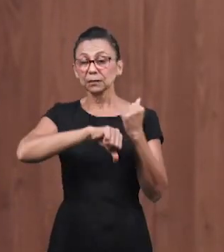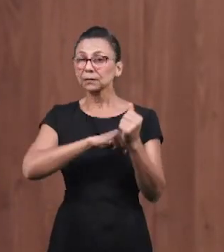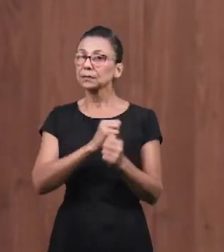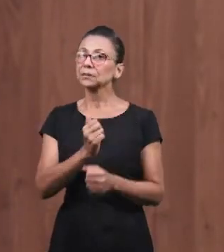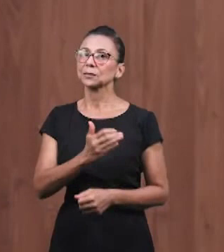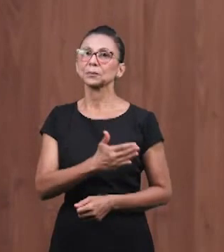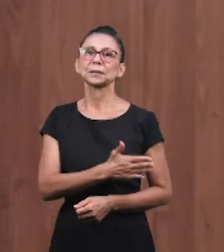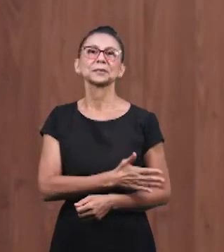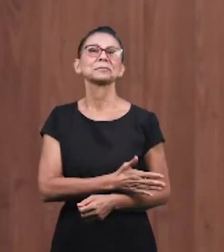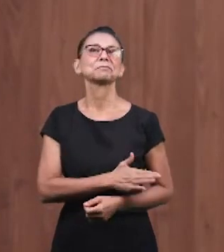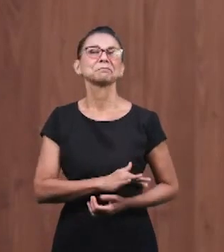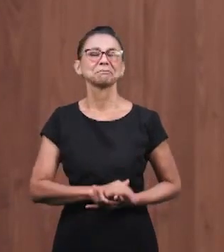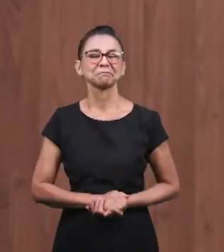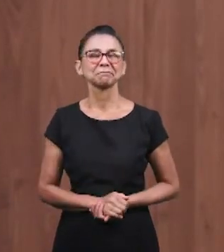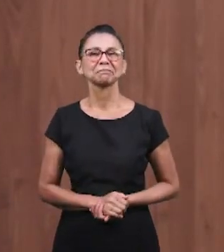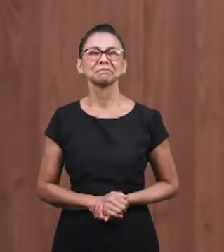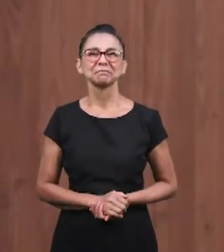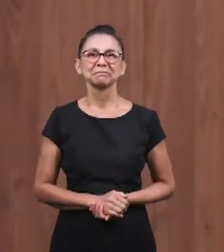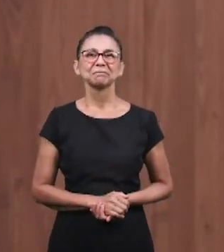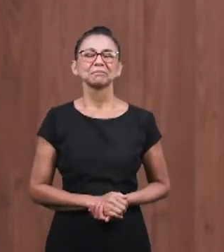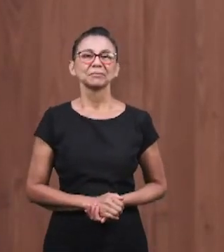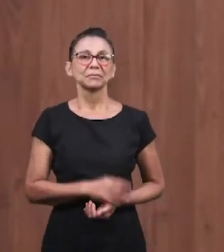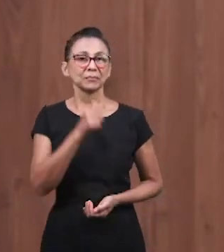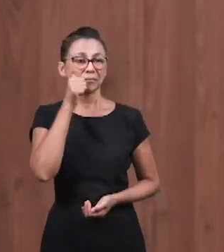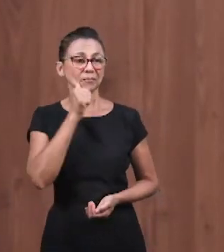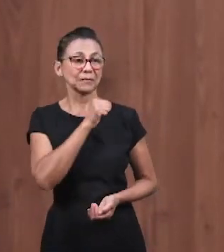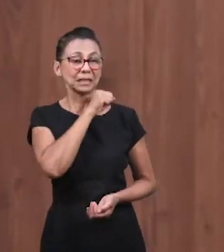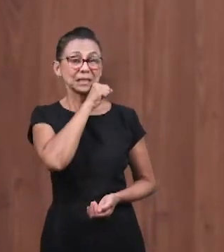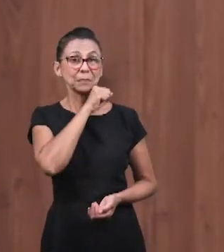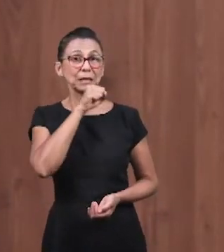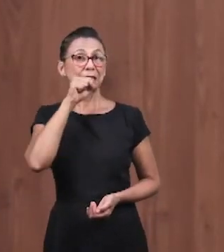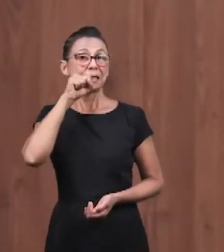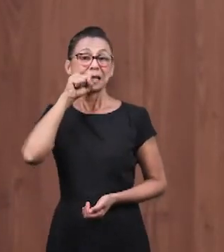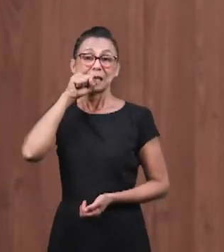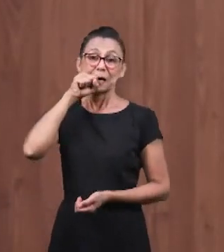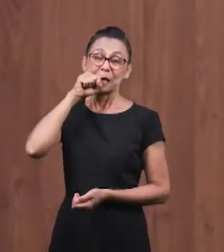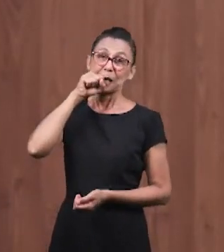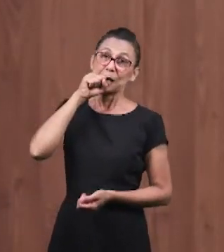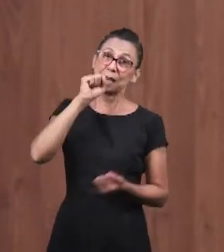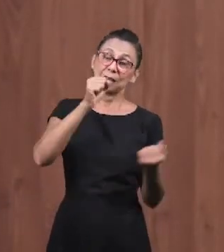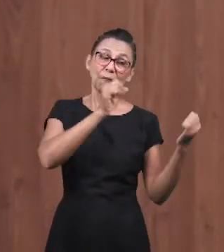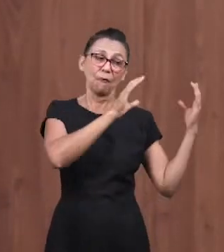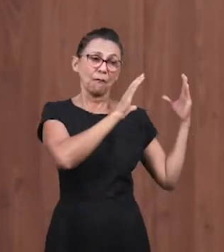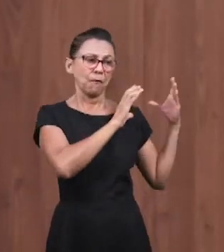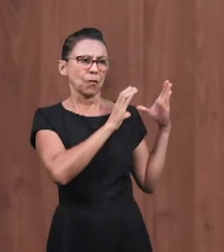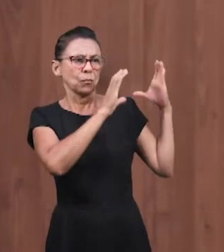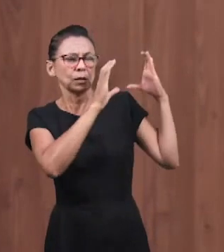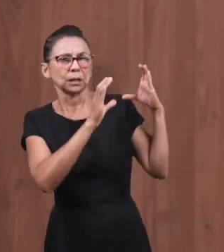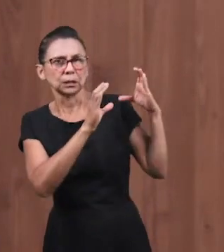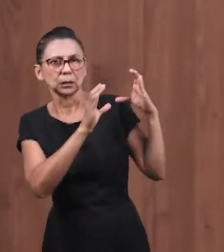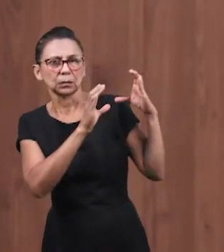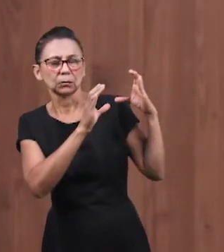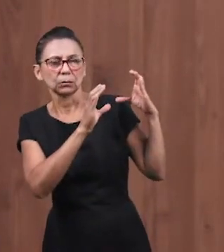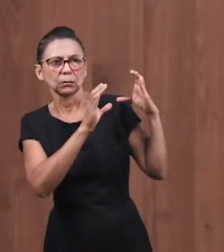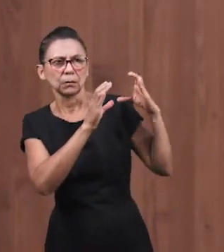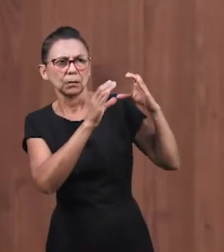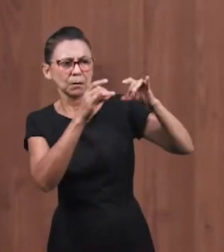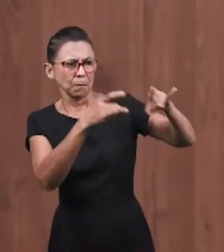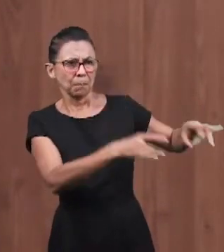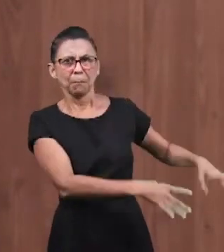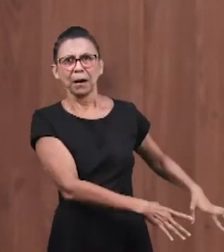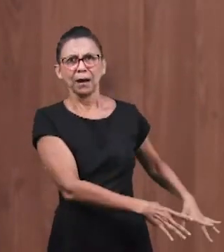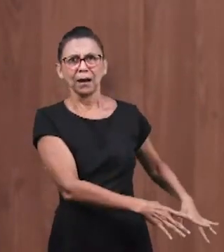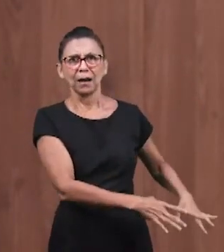vida, ou seja, mudança de vida. Então ali foi uma mudança. Ela veio com um cântaro e voltou sem ele. Ou seja, aquilo que